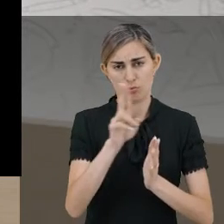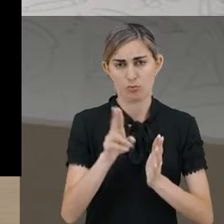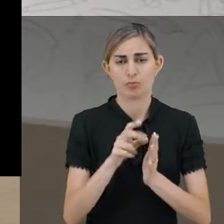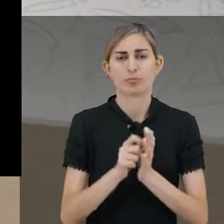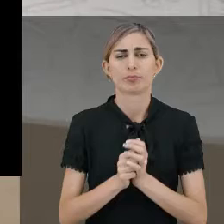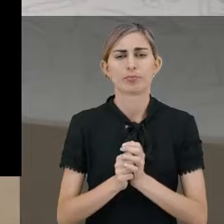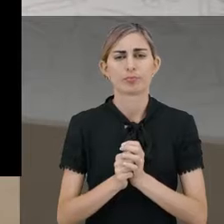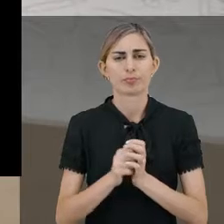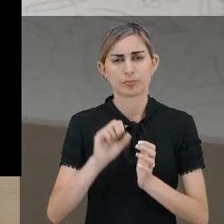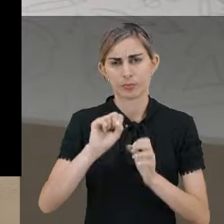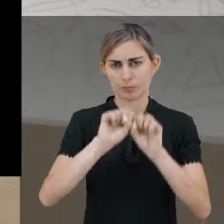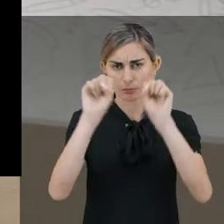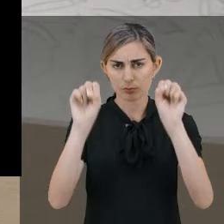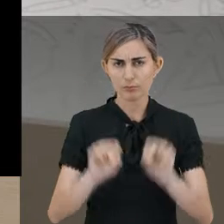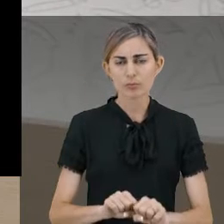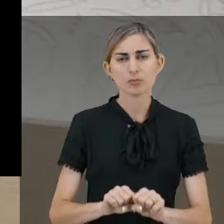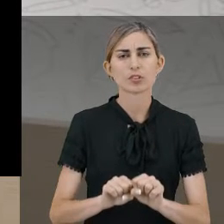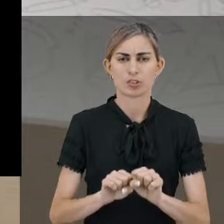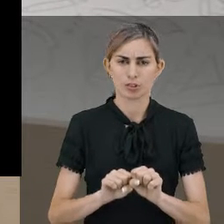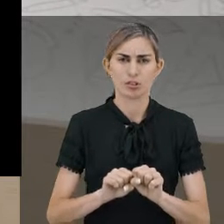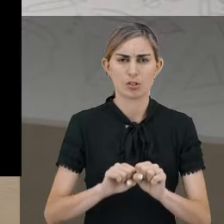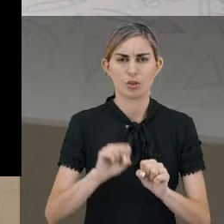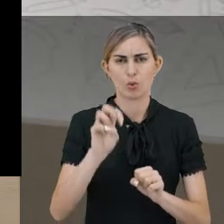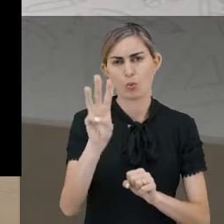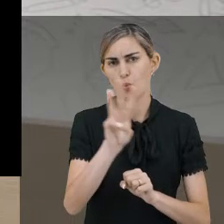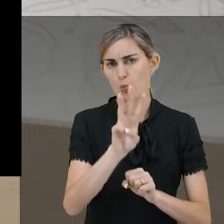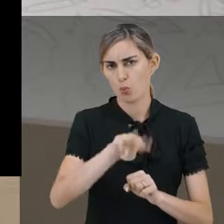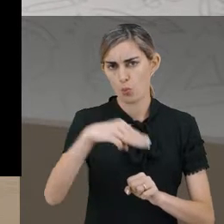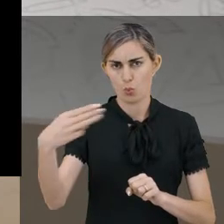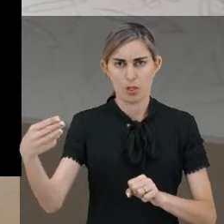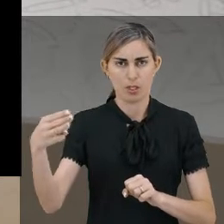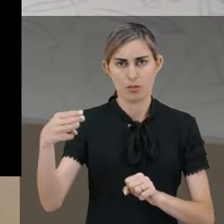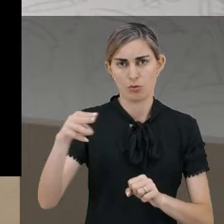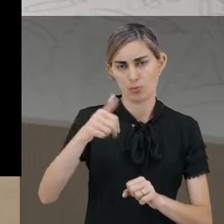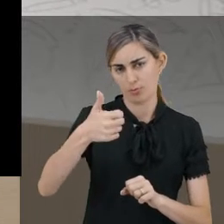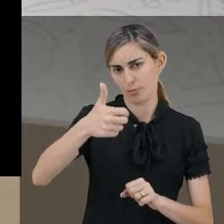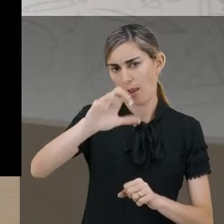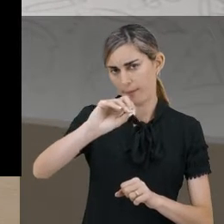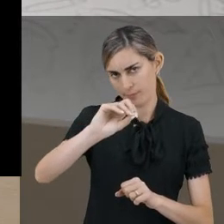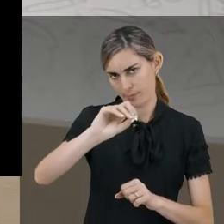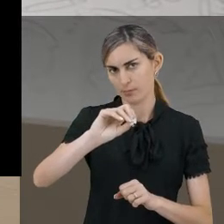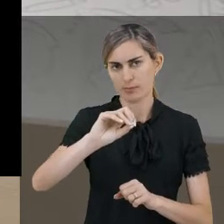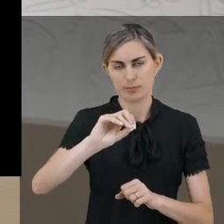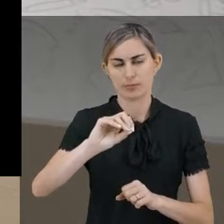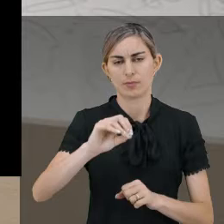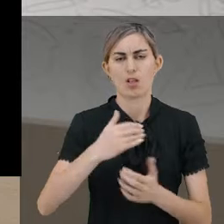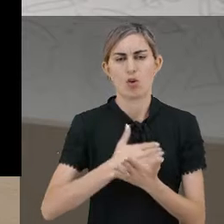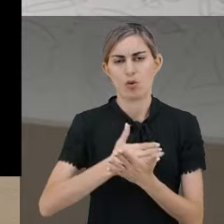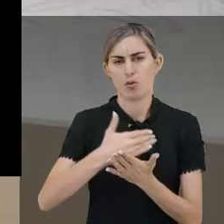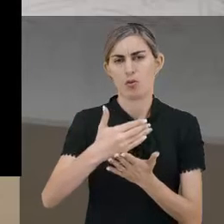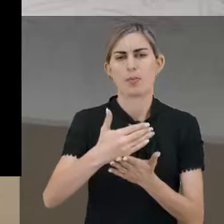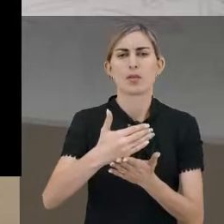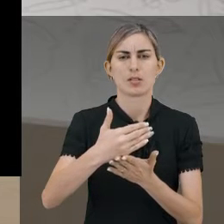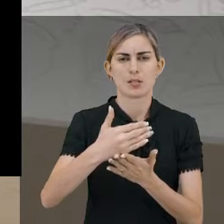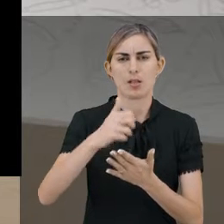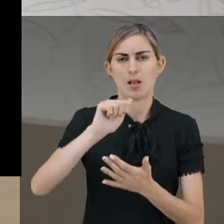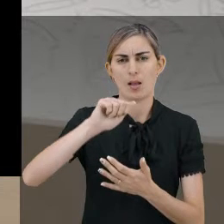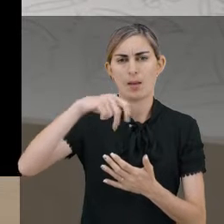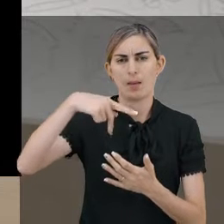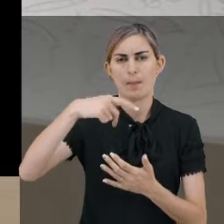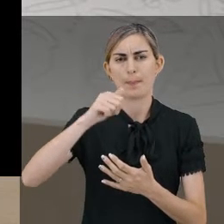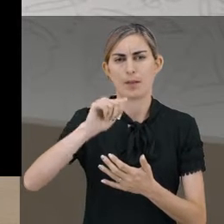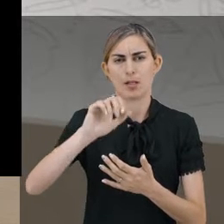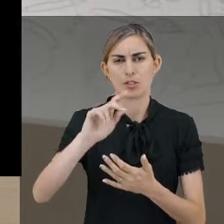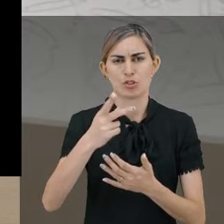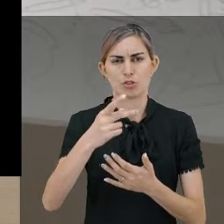estamos utilizando o sistema operacional Windows 10. Vamos primeiro inicializar o módulo do